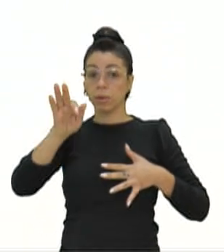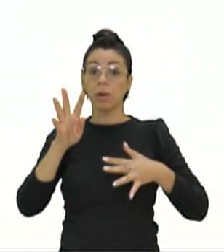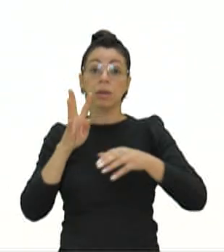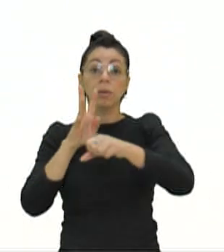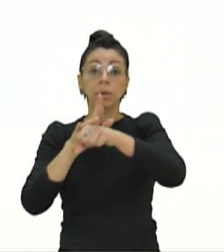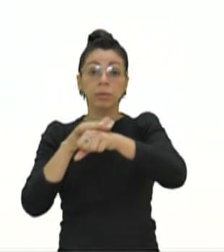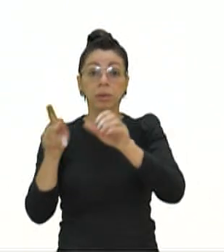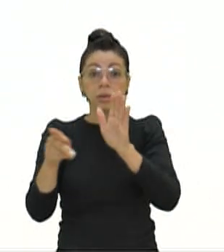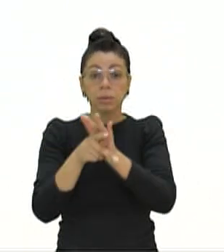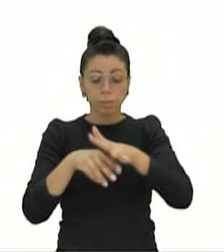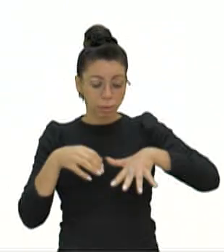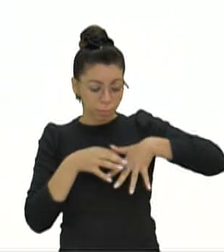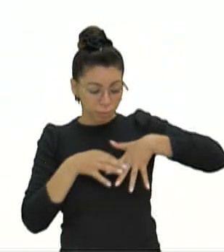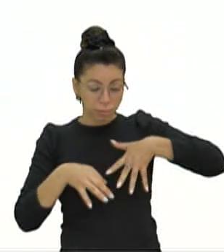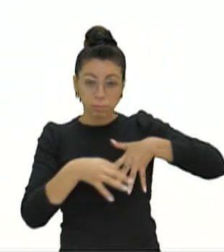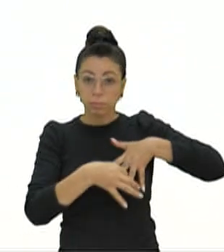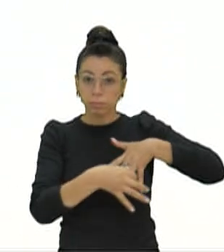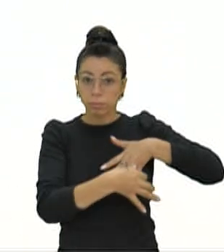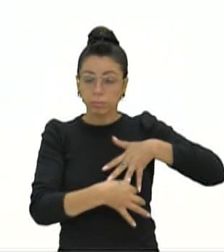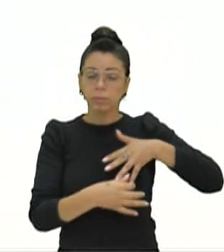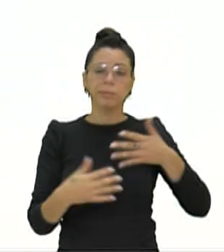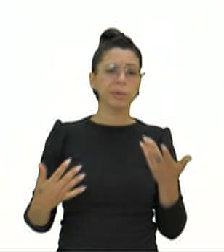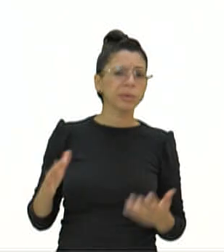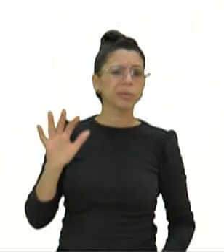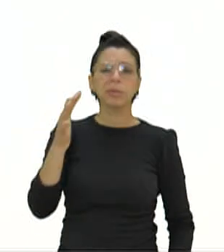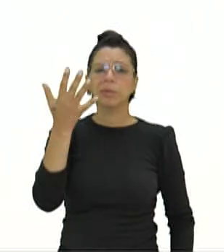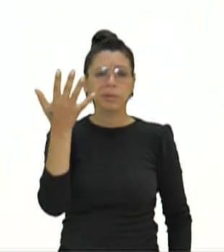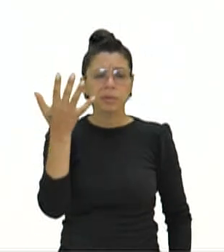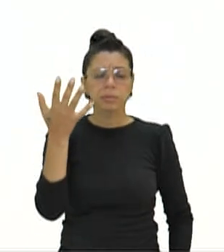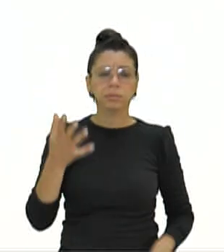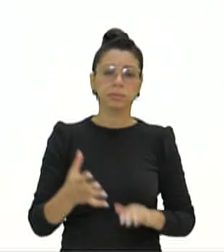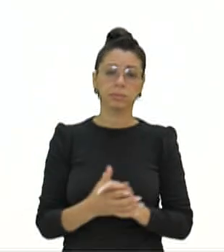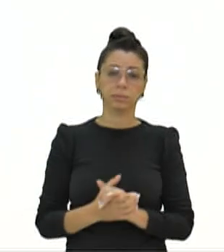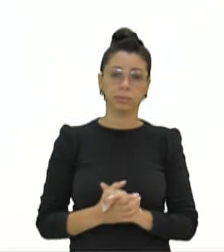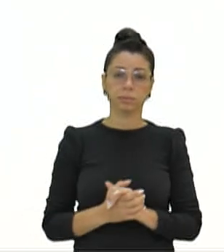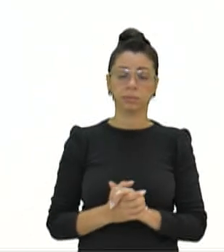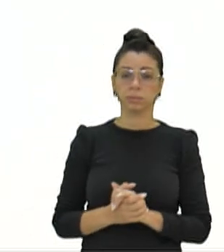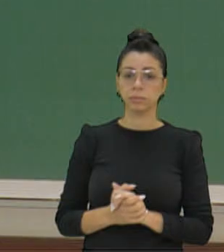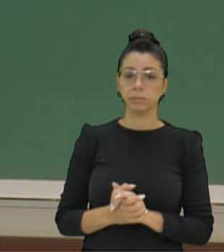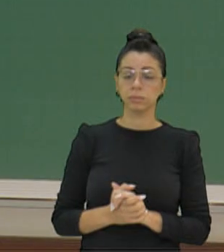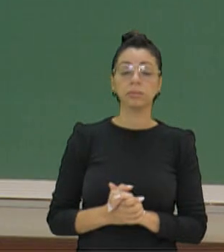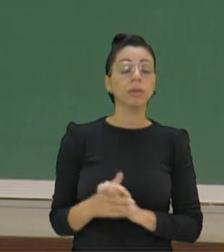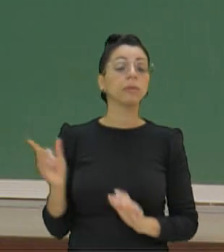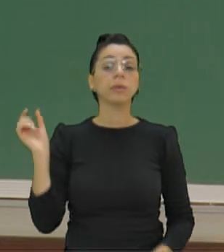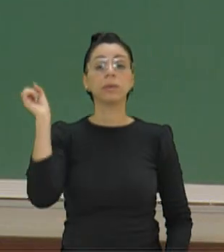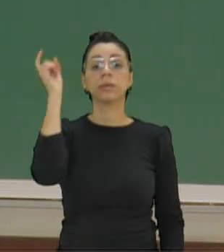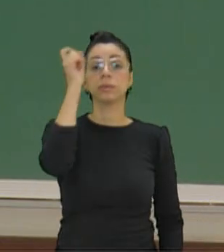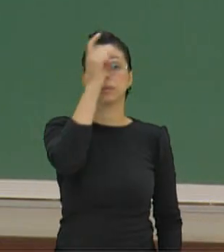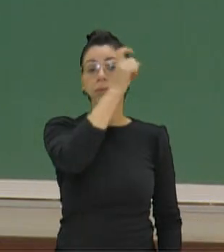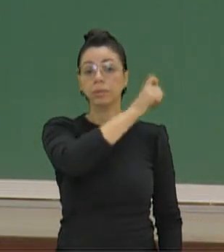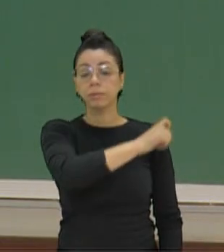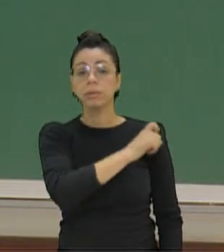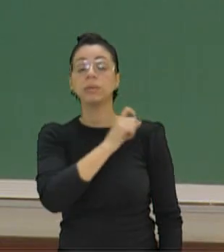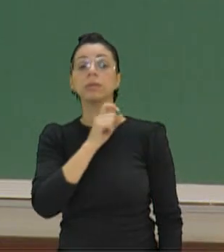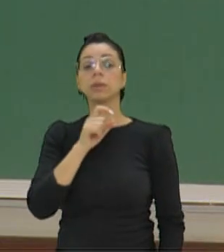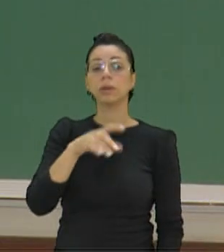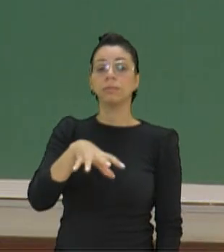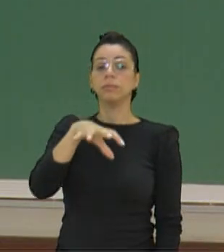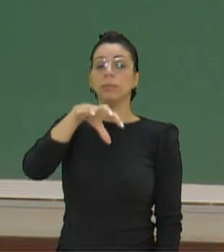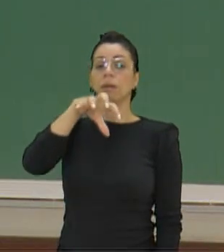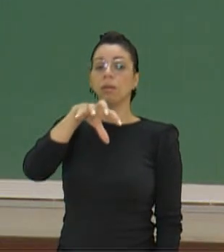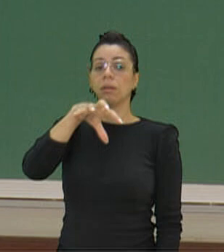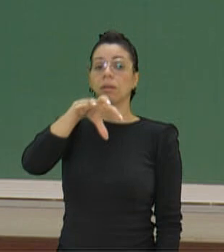desses brônquios. Tá, mas e o que isso vai causar? Isso vai provocar uma dificuldade para respirar,